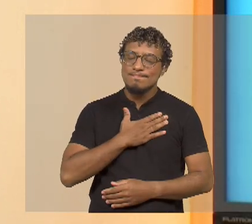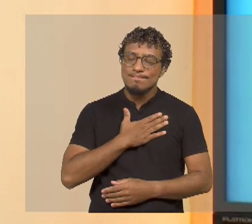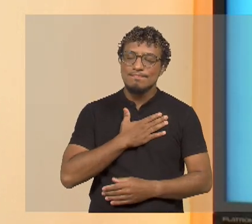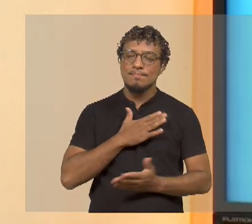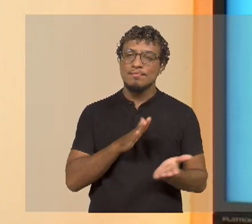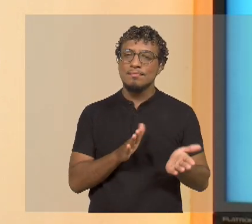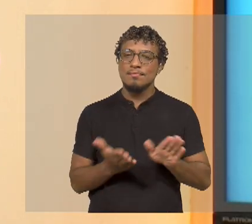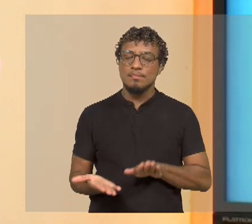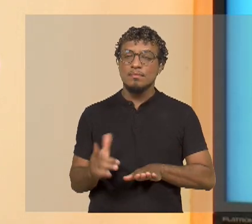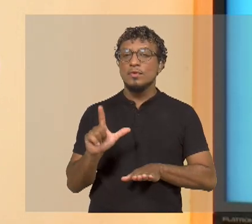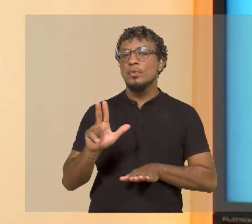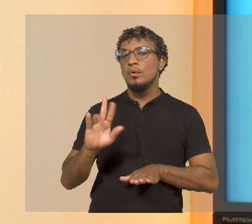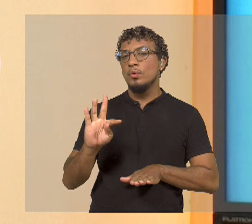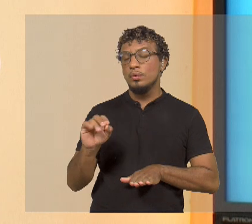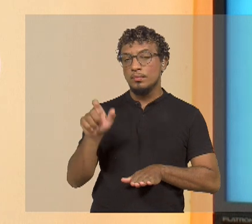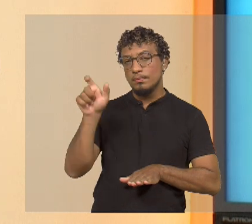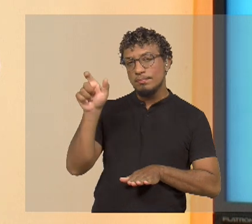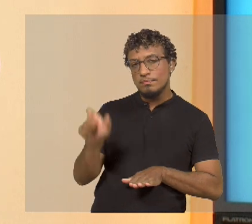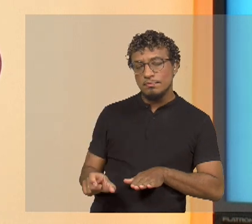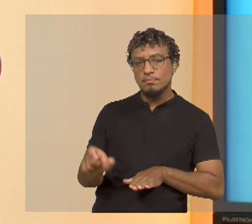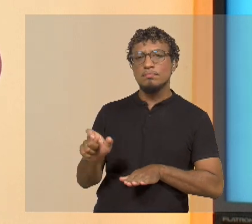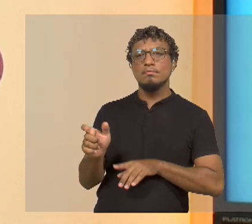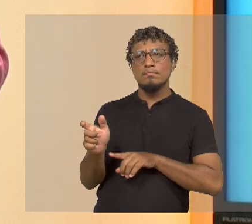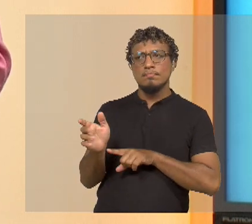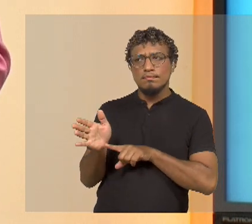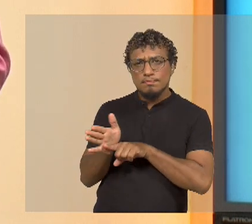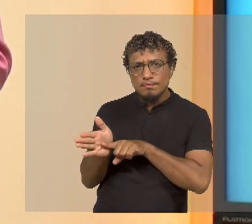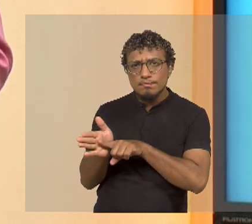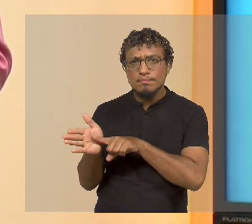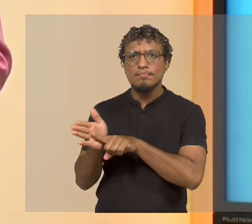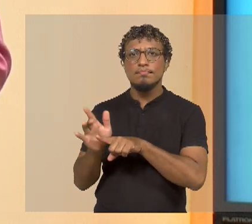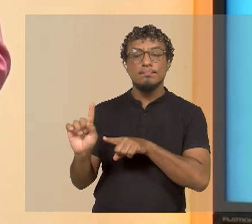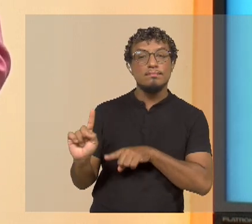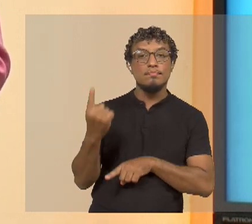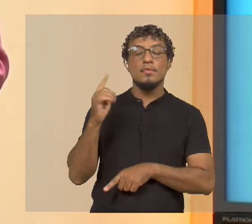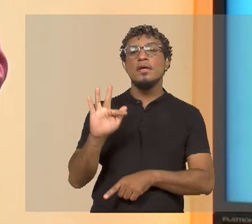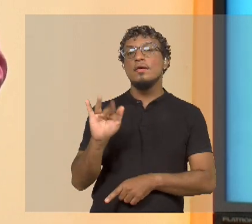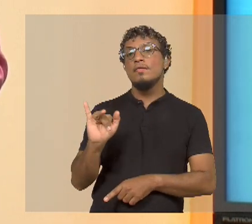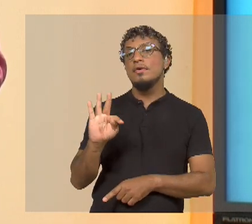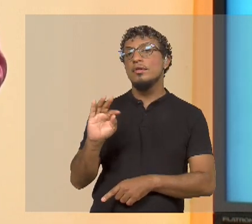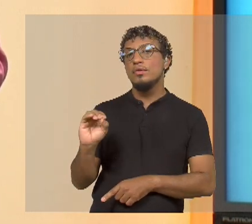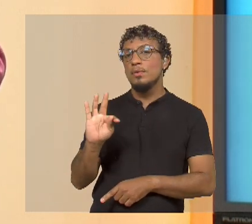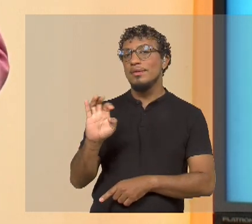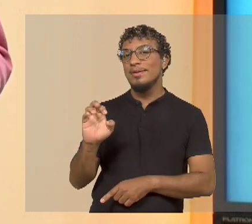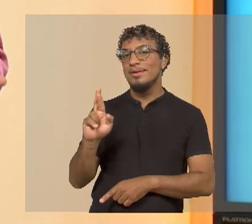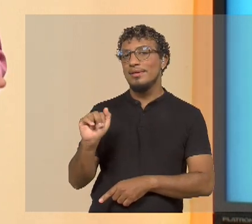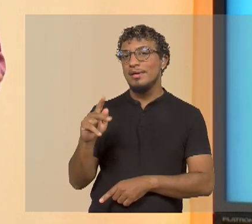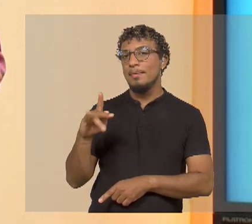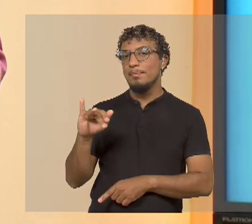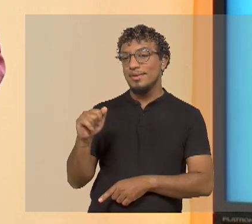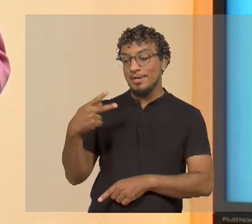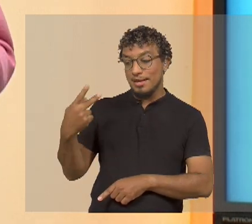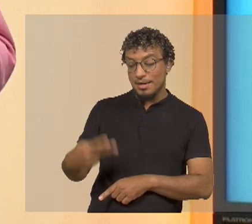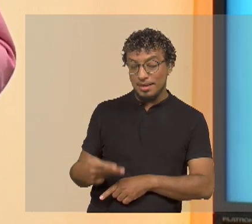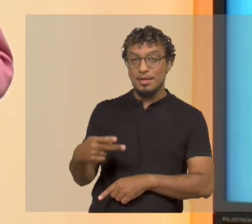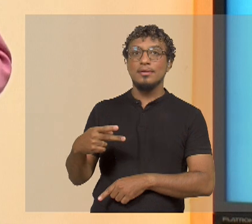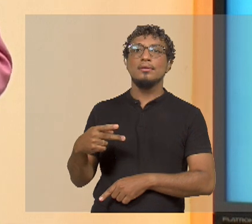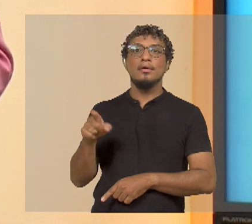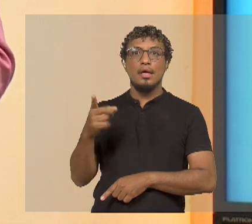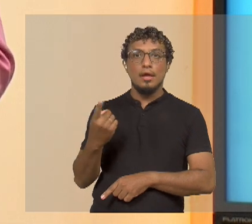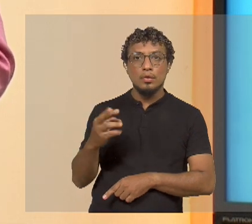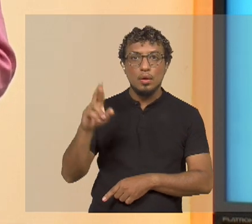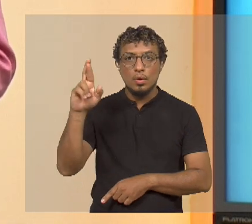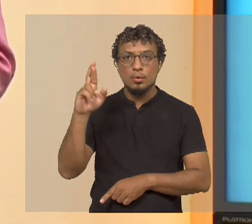a pesquisadora e pioneira no estudo da fitoterapia no Maranhão, a professora Terezinha Rego, doutora em botânica